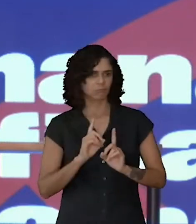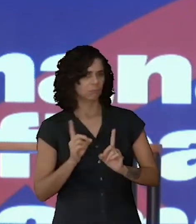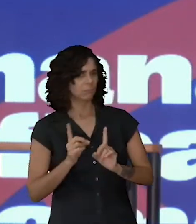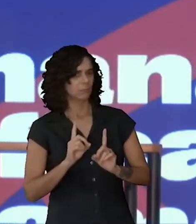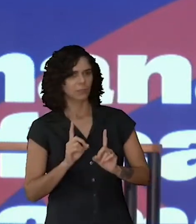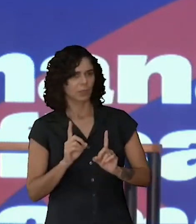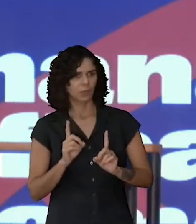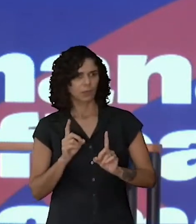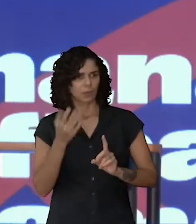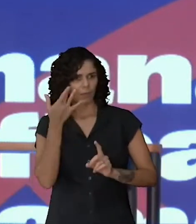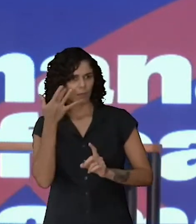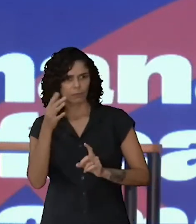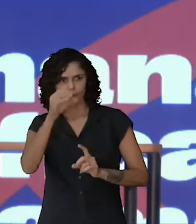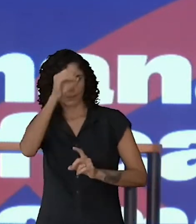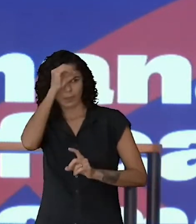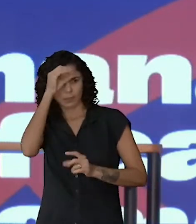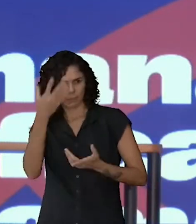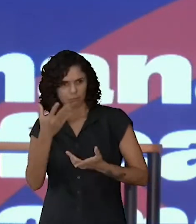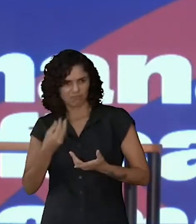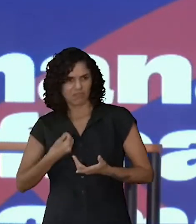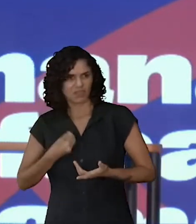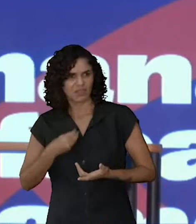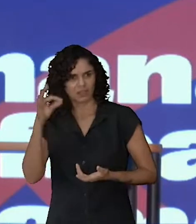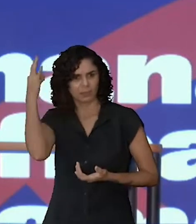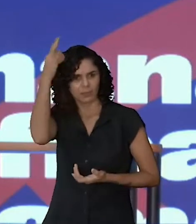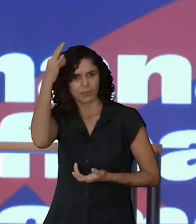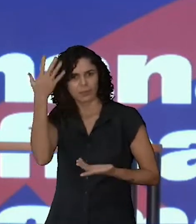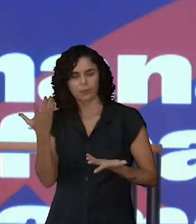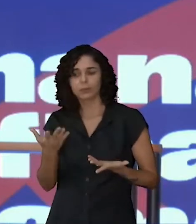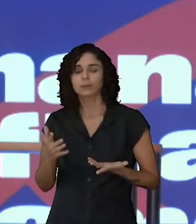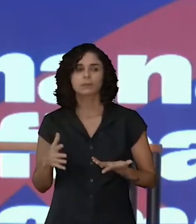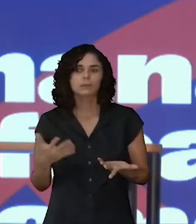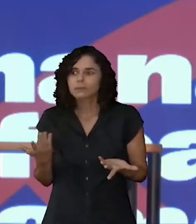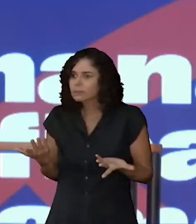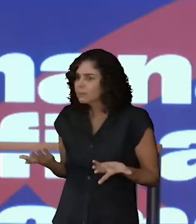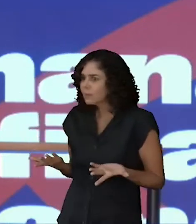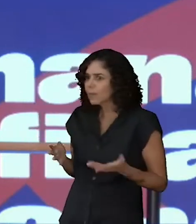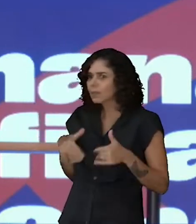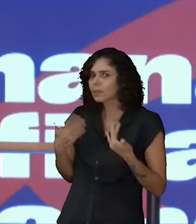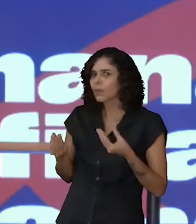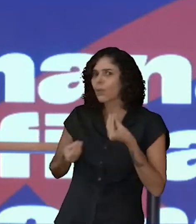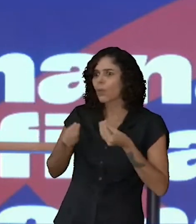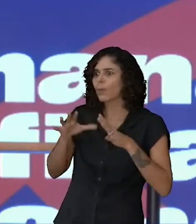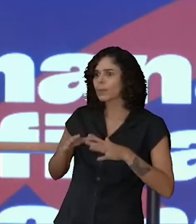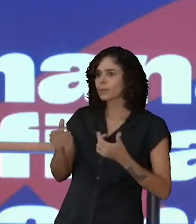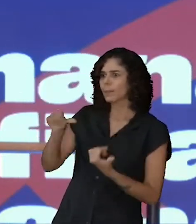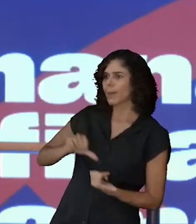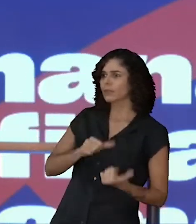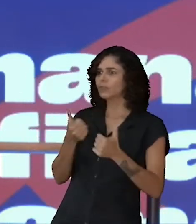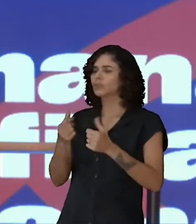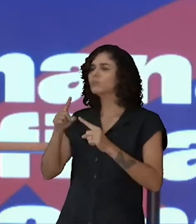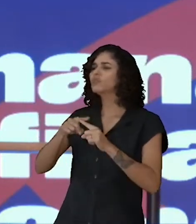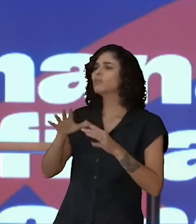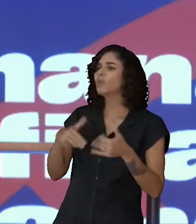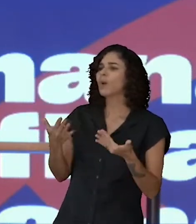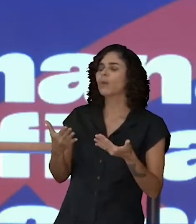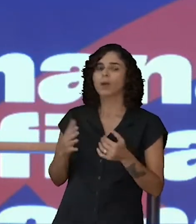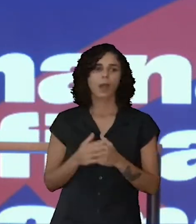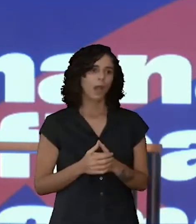que existe o Espírito Santo. Então que batismo vocês receberam? Perguntou Paulo. O batismo de